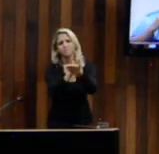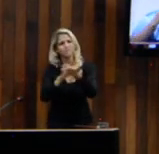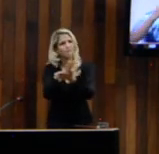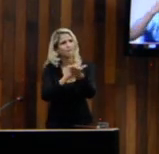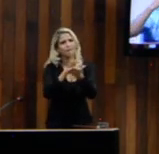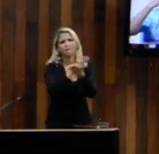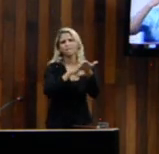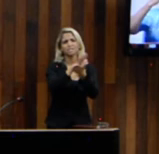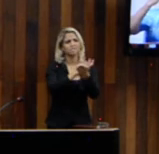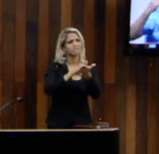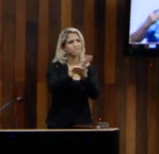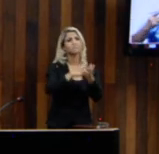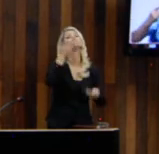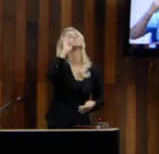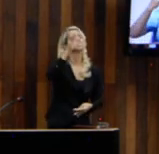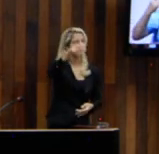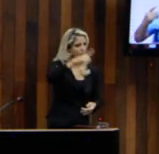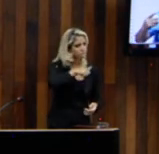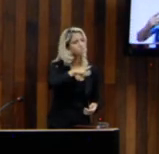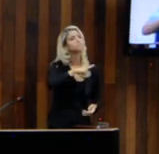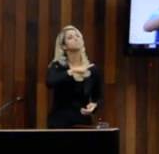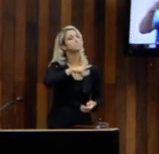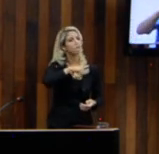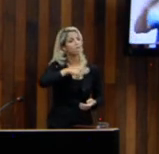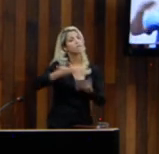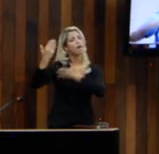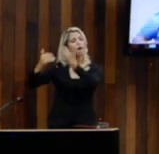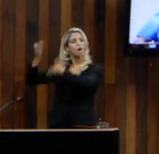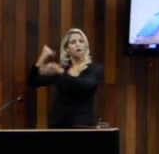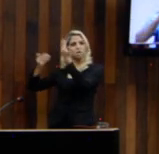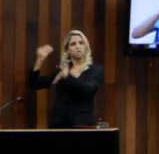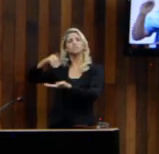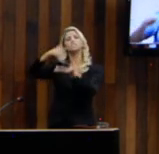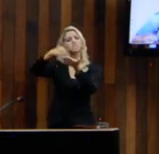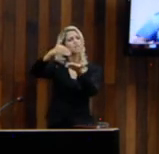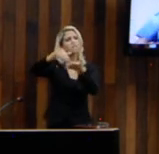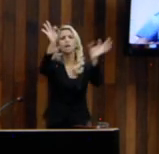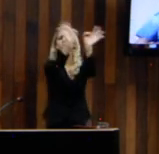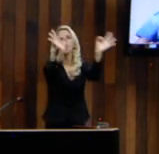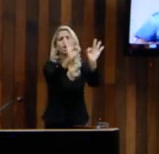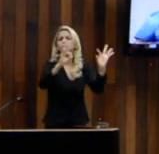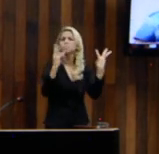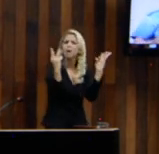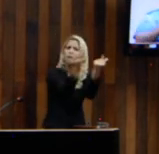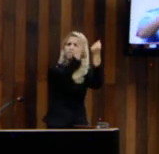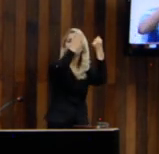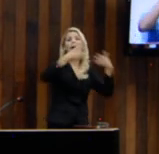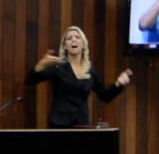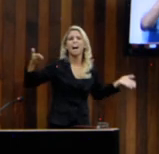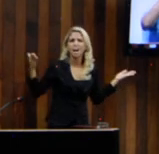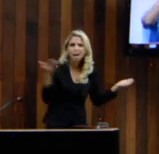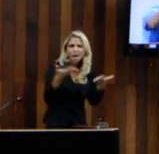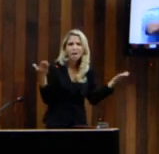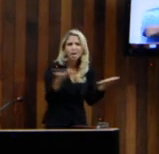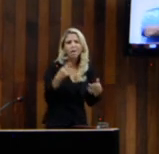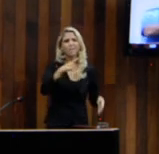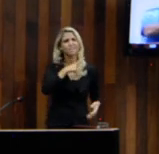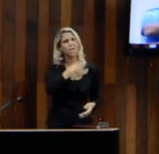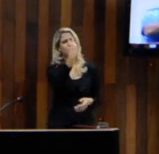já tivemos um secretário de educação excelente, excelente. E agora